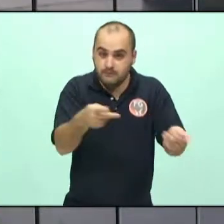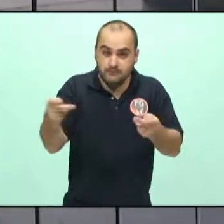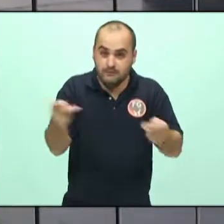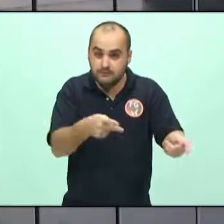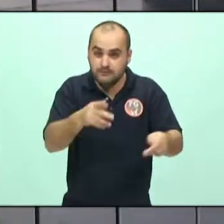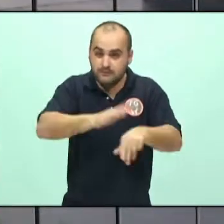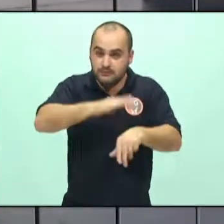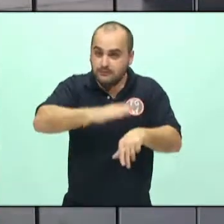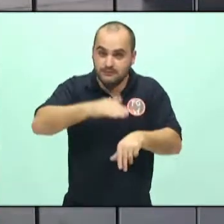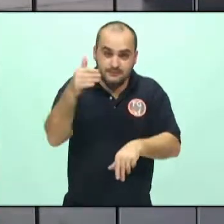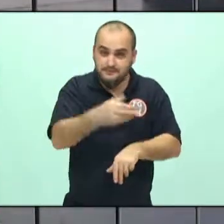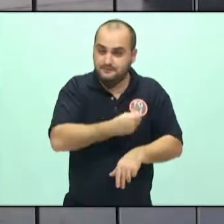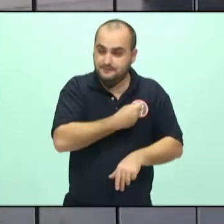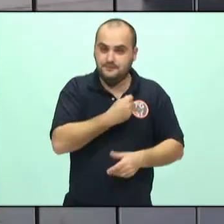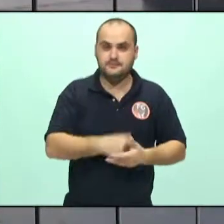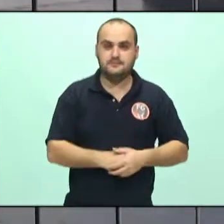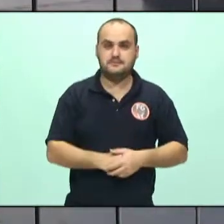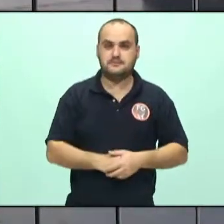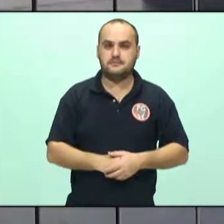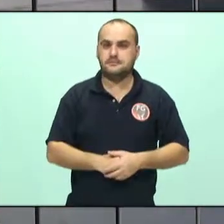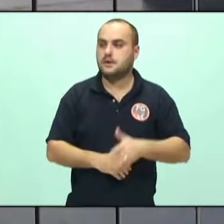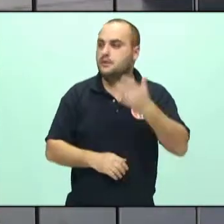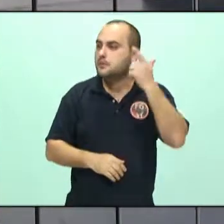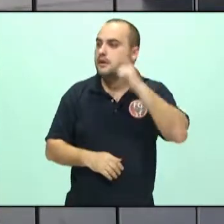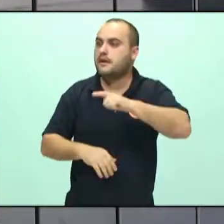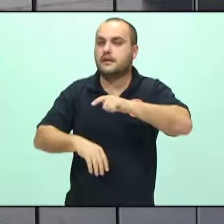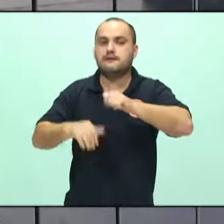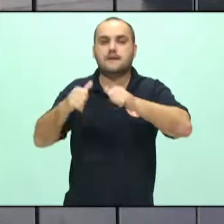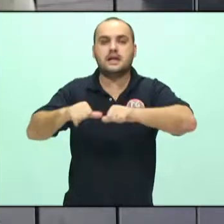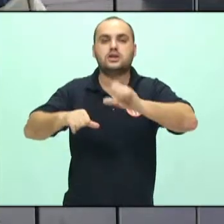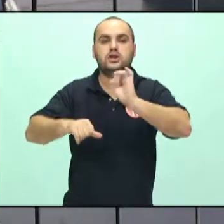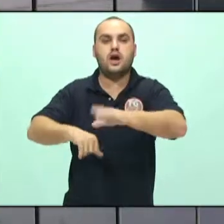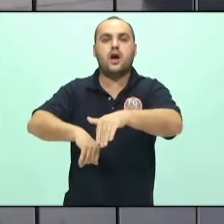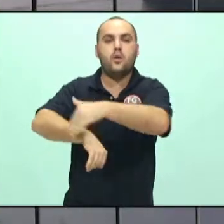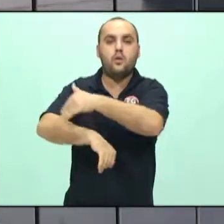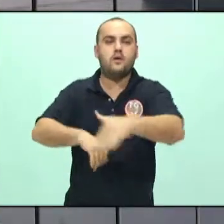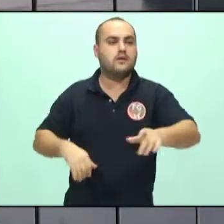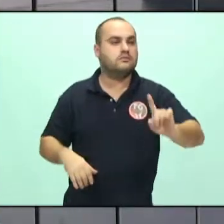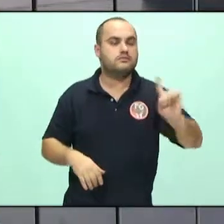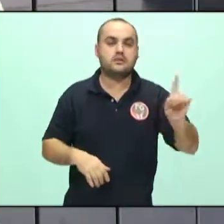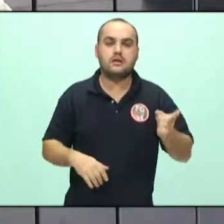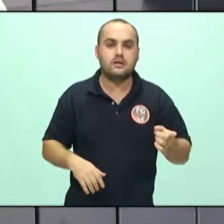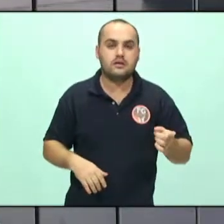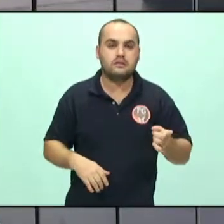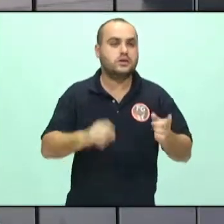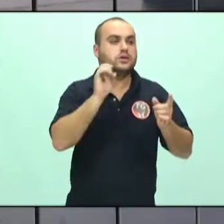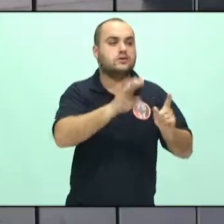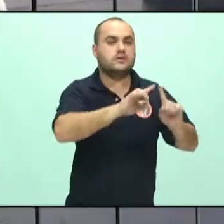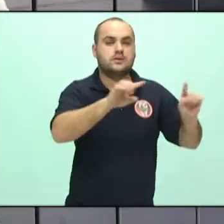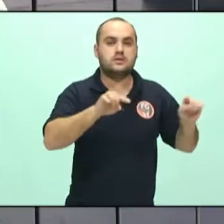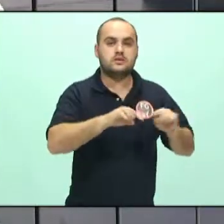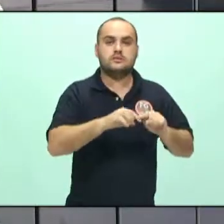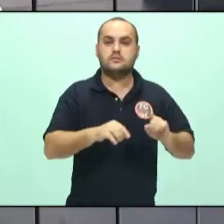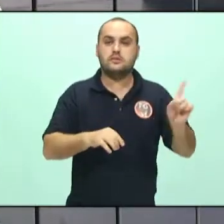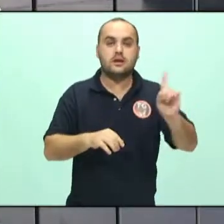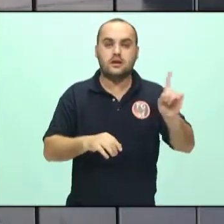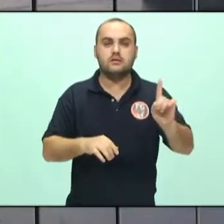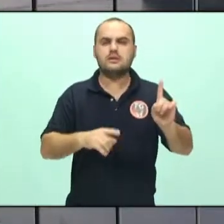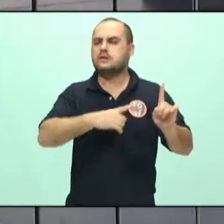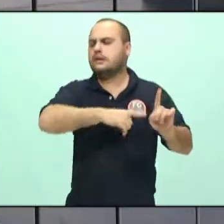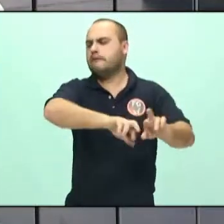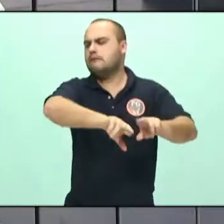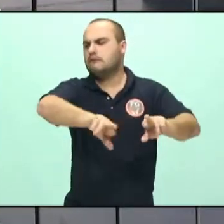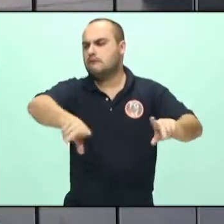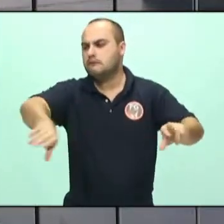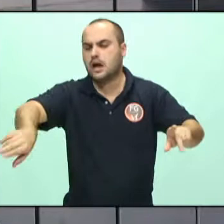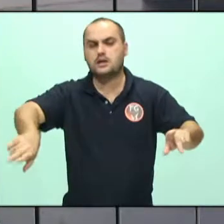ficar só na rua. E não dá para ficar só no gabinete. E nós temos milhares de patrões porque nós somos chamados em toda a cidade. E